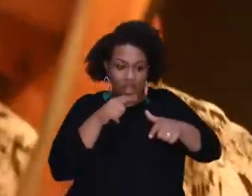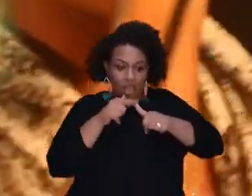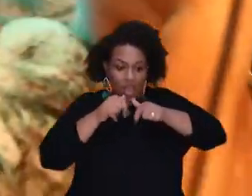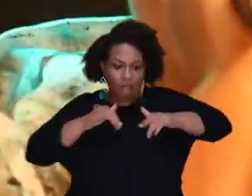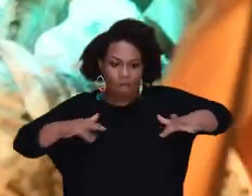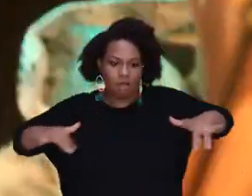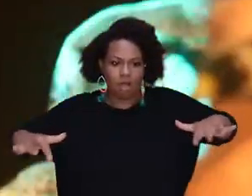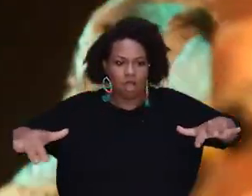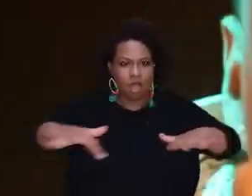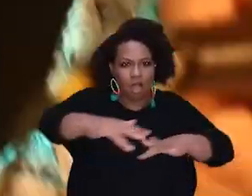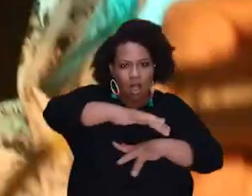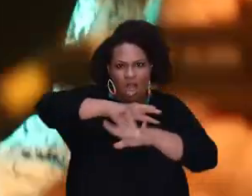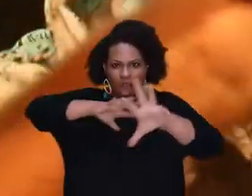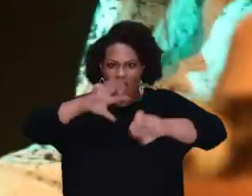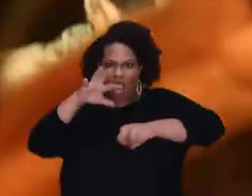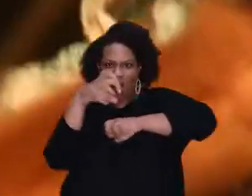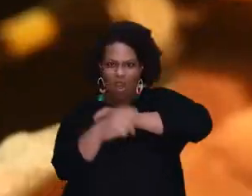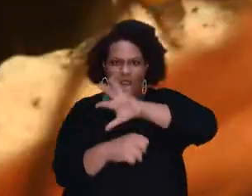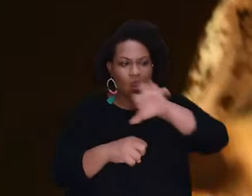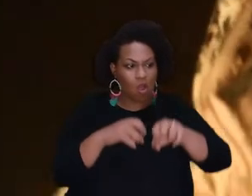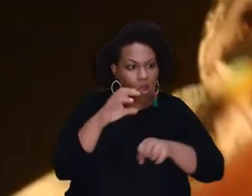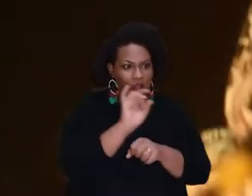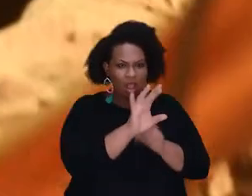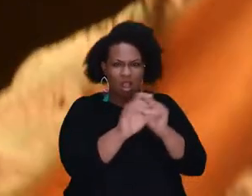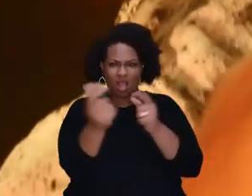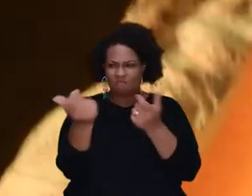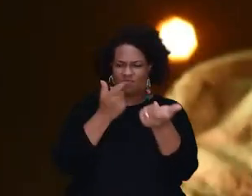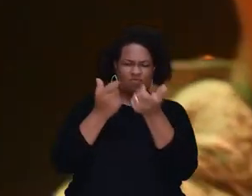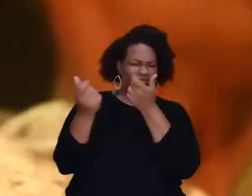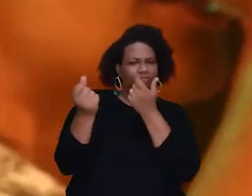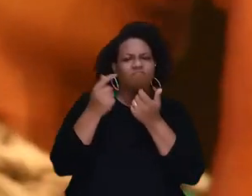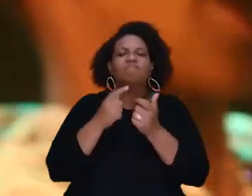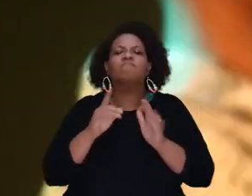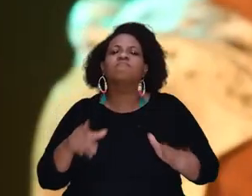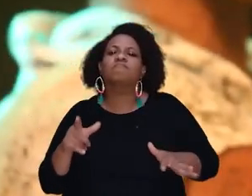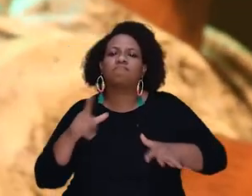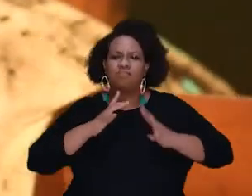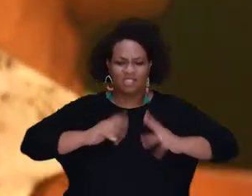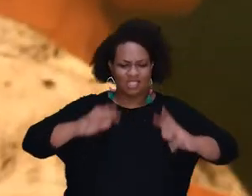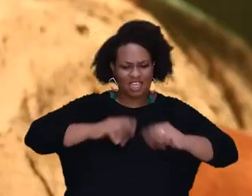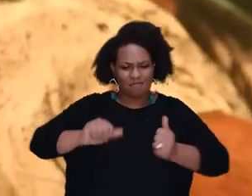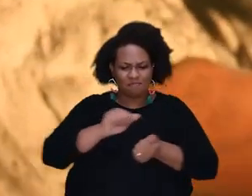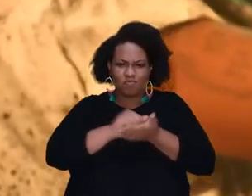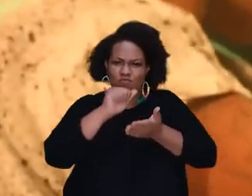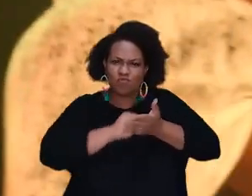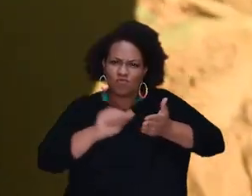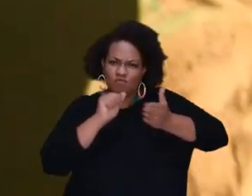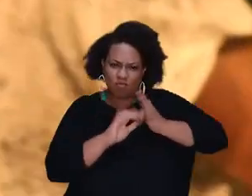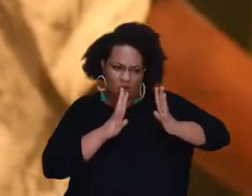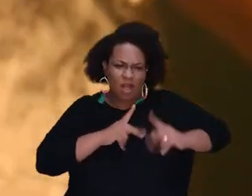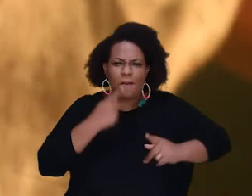engolindo a tua boca, eu vou vingar em quem até já me cuspiu, viu? Enxágua nascente, lava a